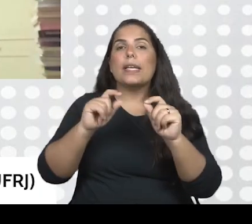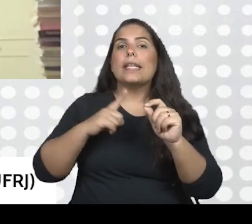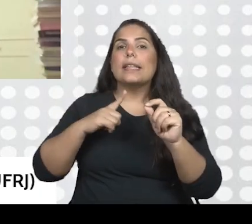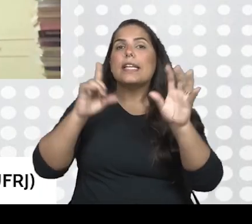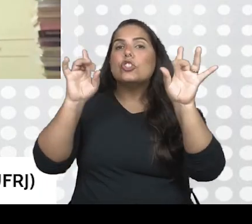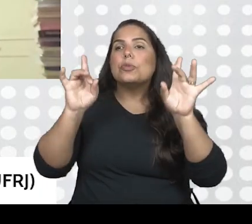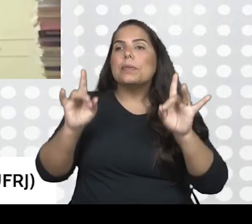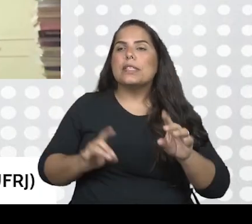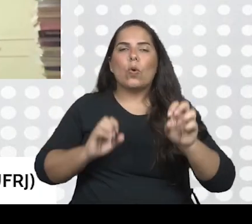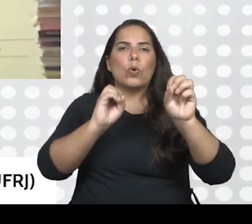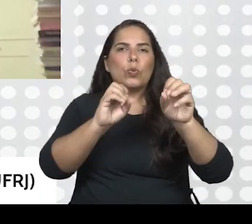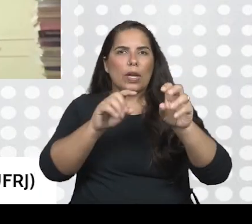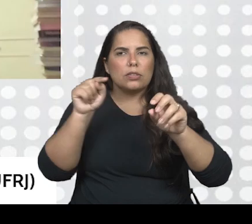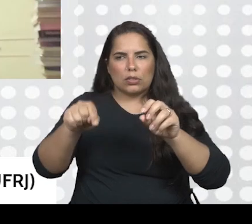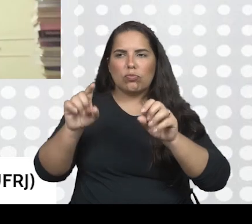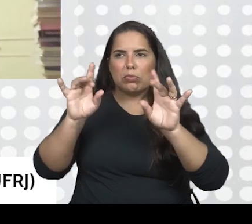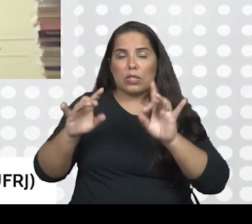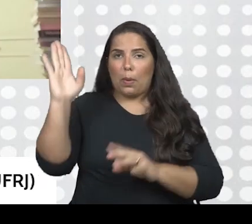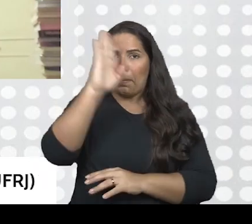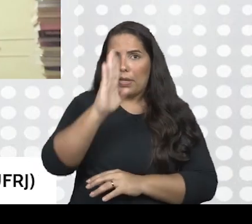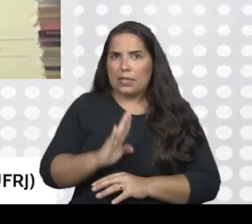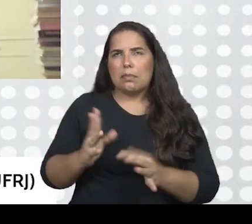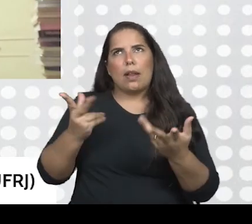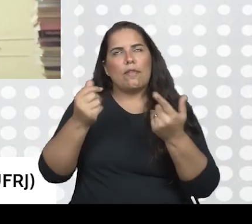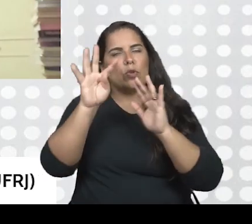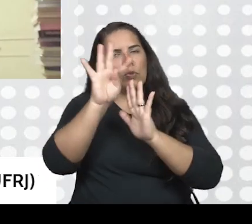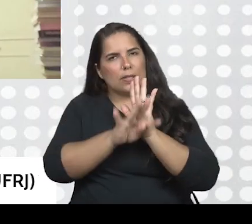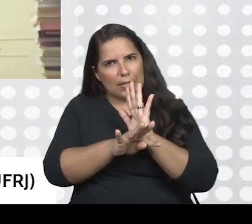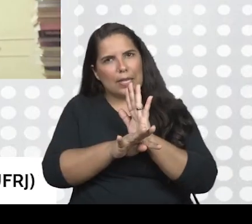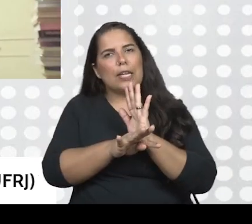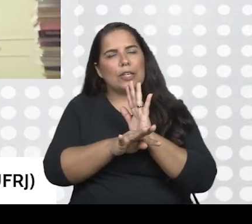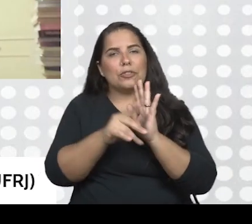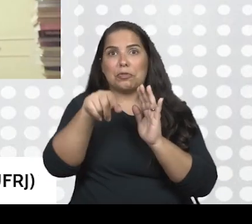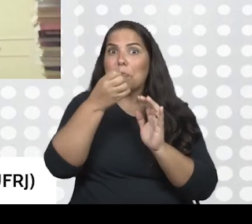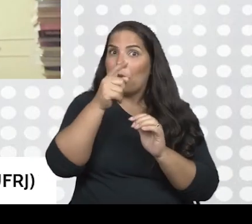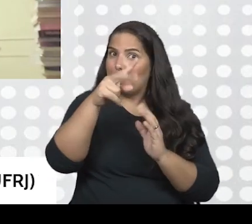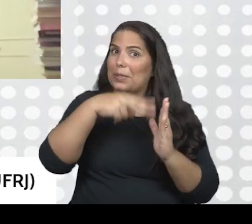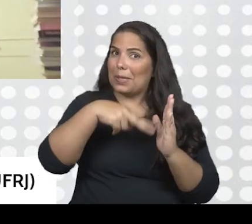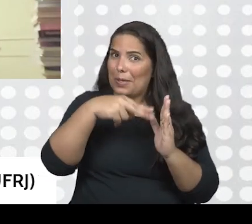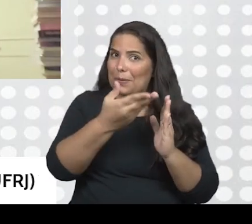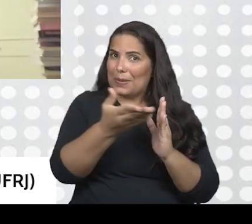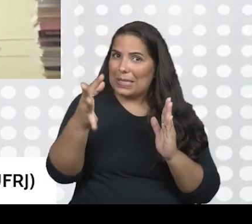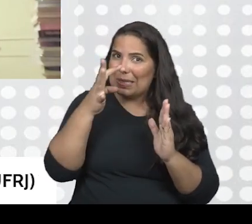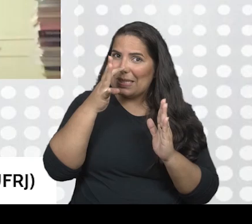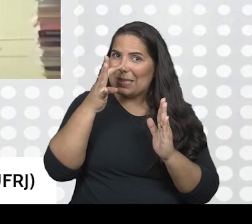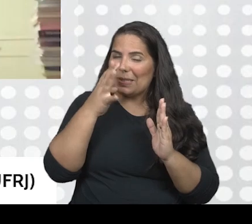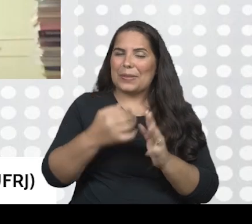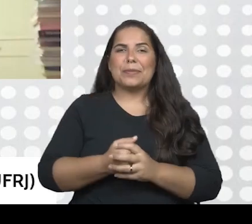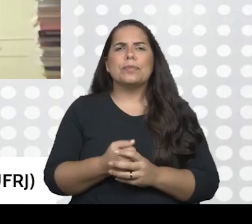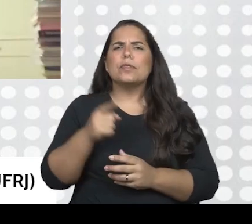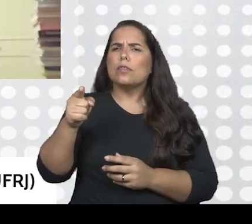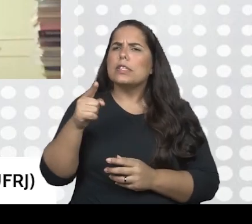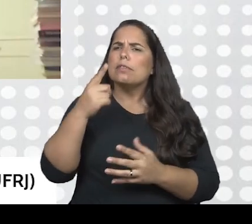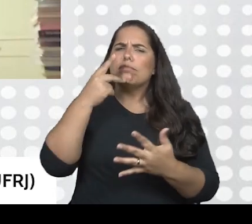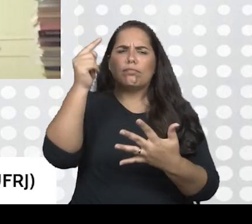de especial na educação especial brasileira, um texto maravilhoso, inclusive indico a leitura a todos que nos assistem.